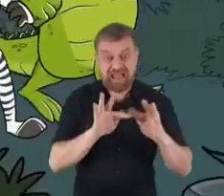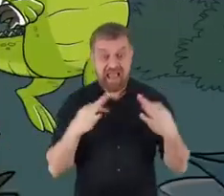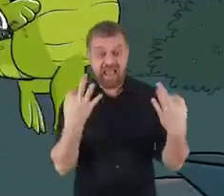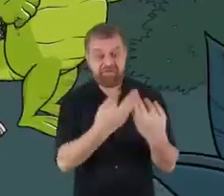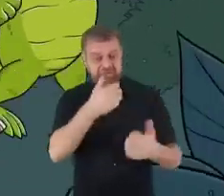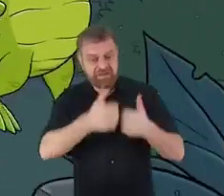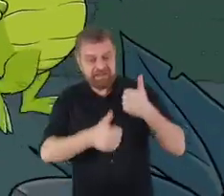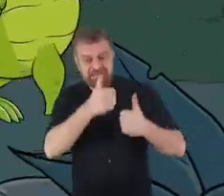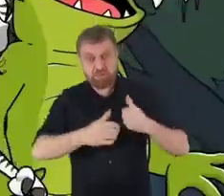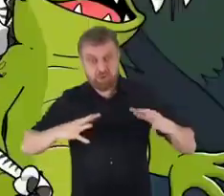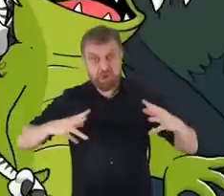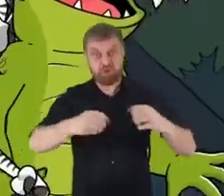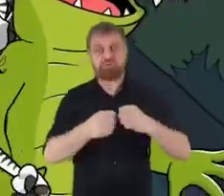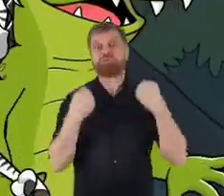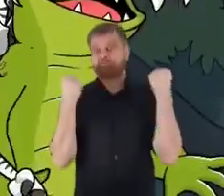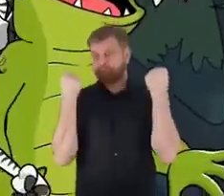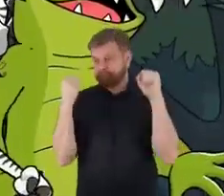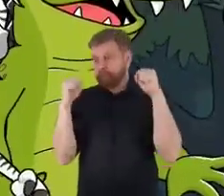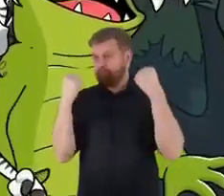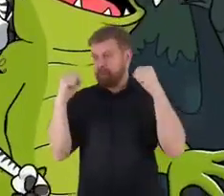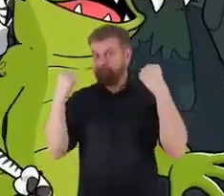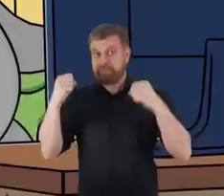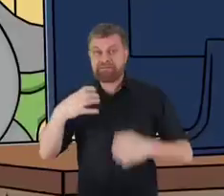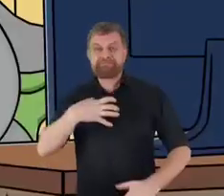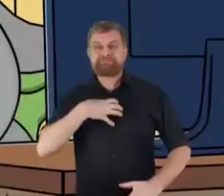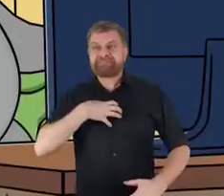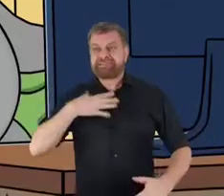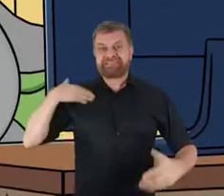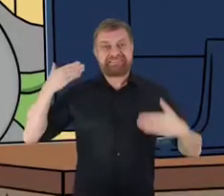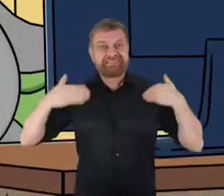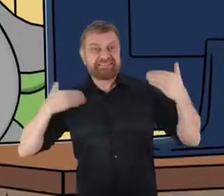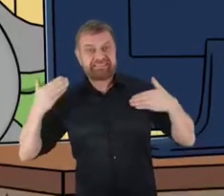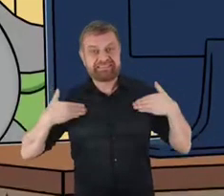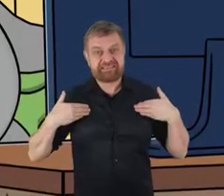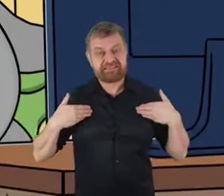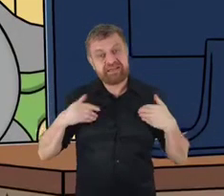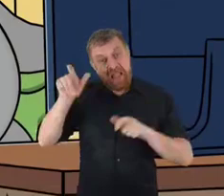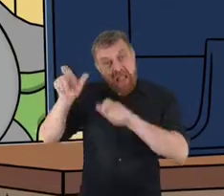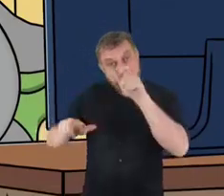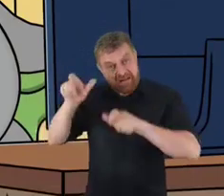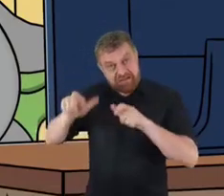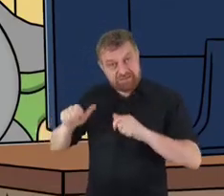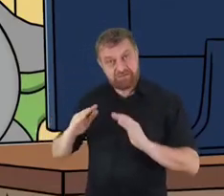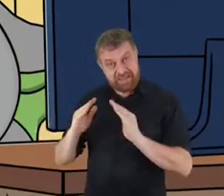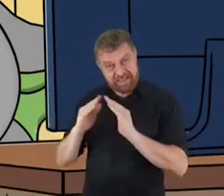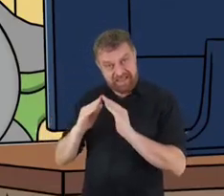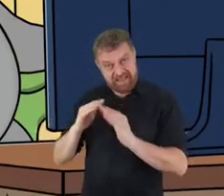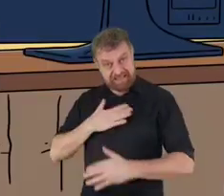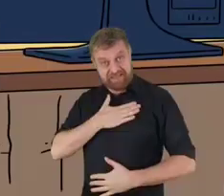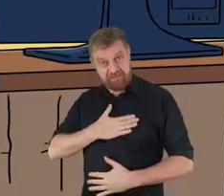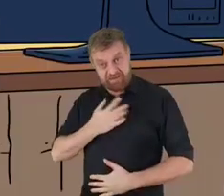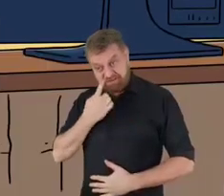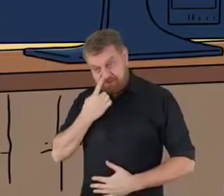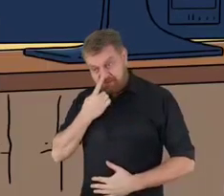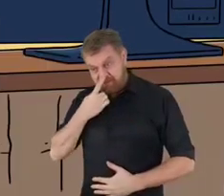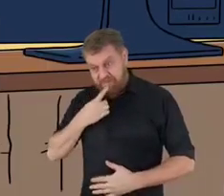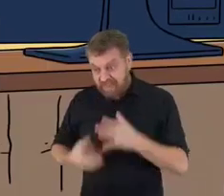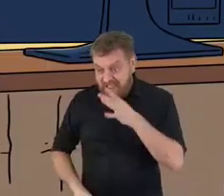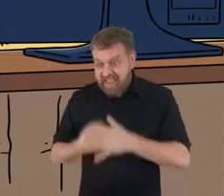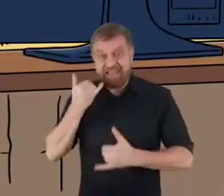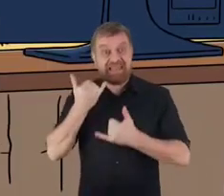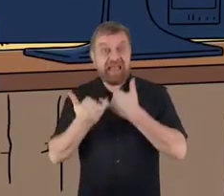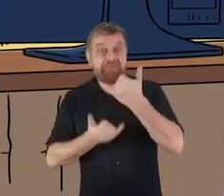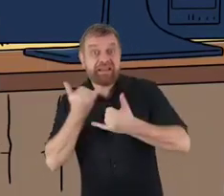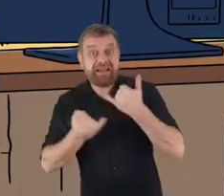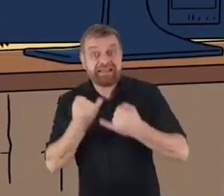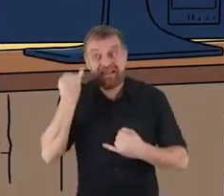família, onde todos possam se exercitar com diversão? Para quem gosta mais de estar em casa, criem a Noite dos Jogos ou o